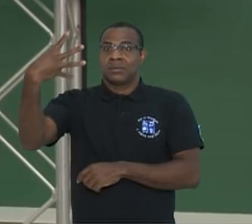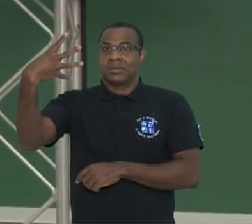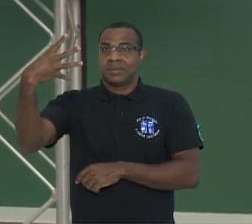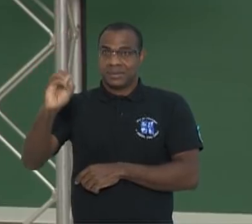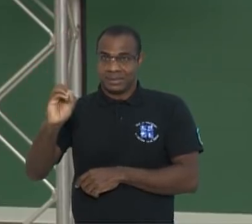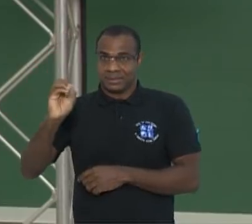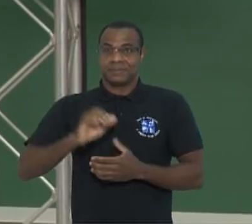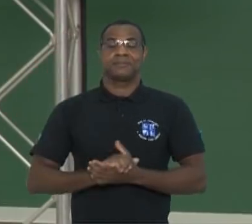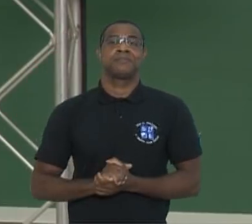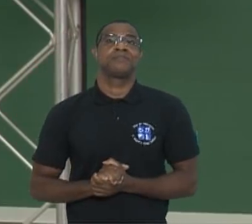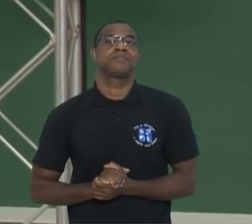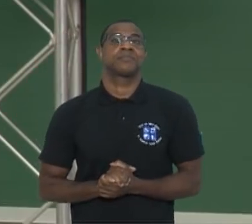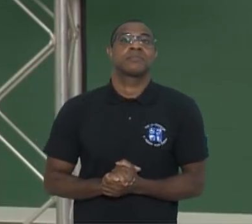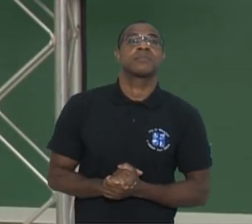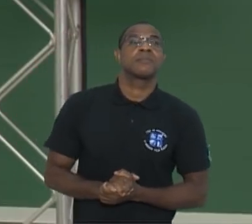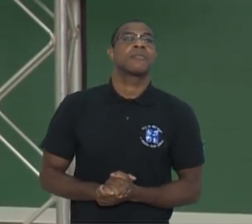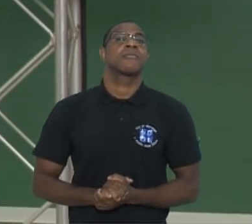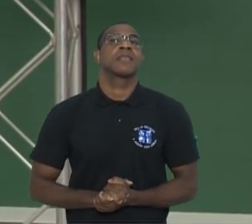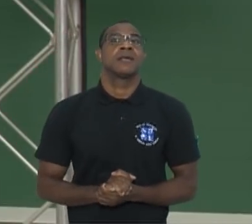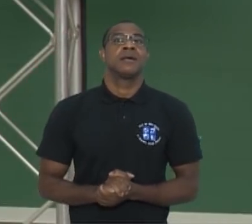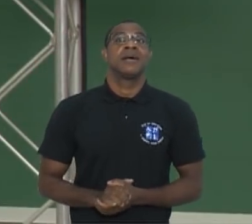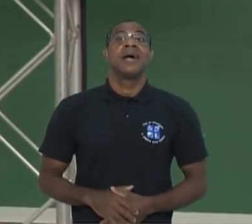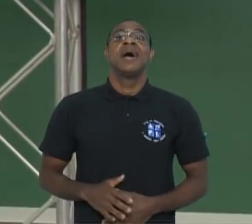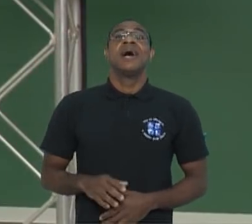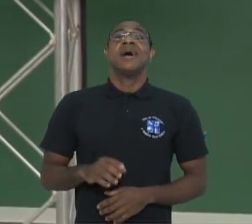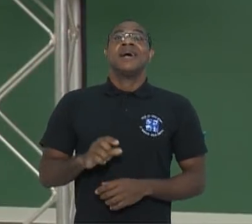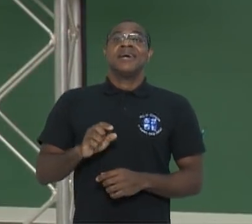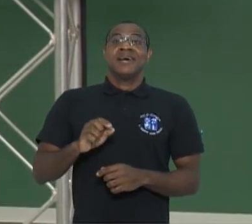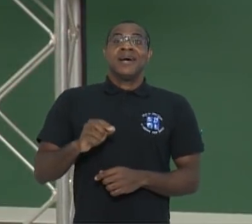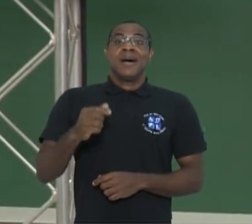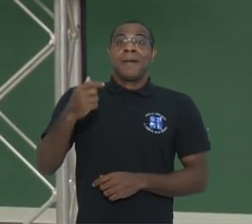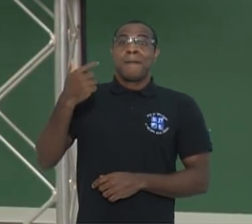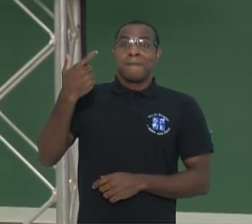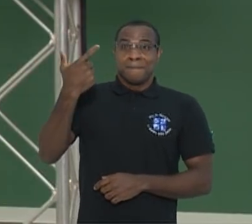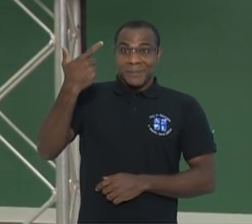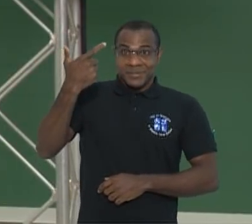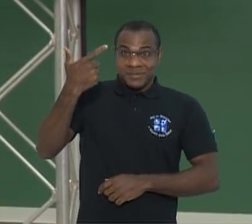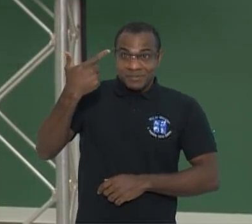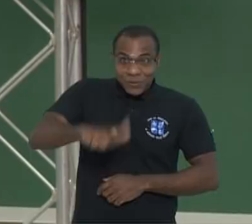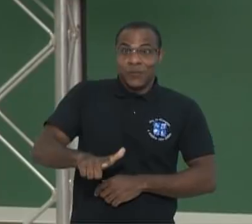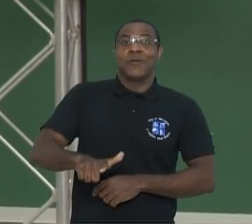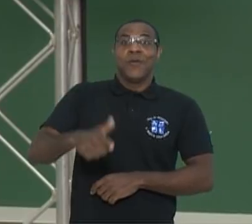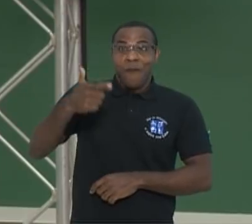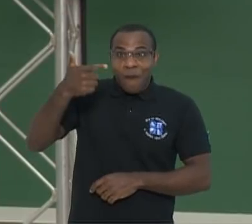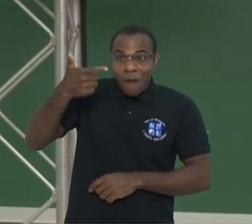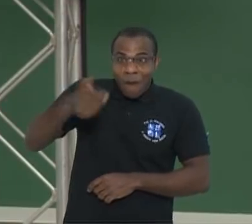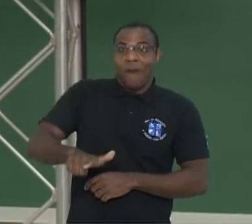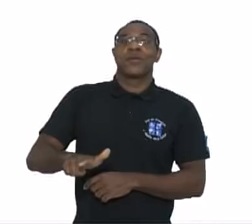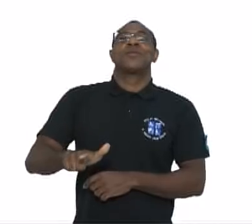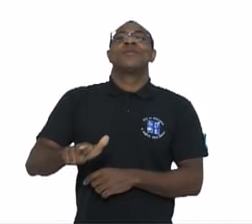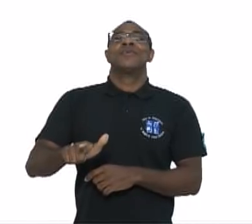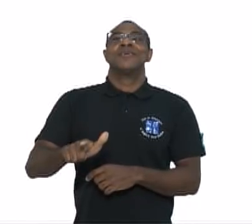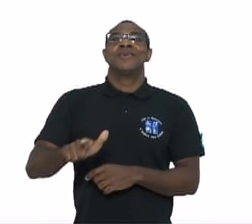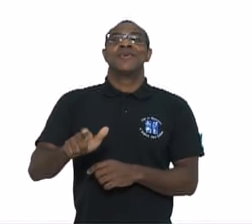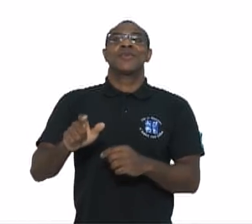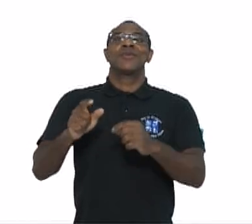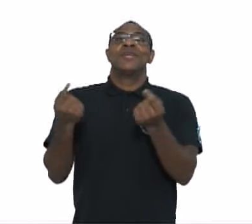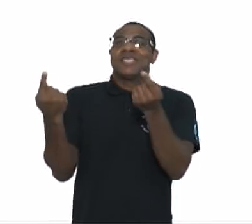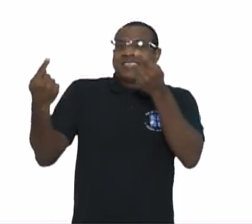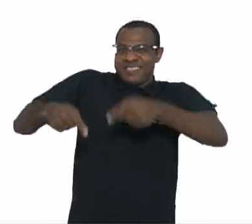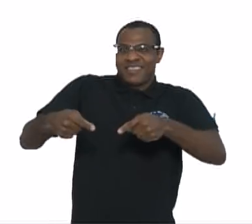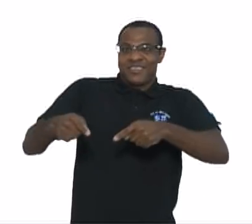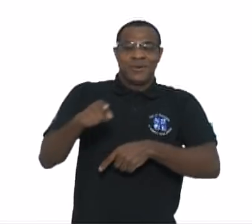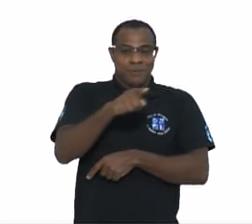Bom, e agora, mais um desafio para vocês. Esse quiz, tá? Vocês vão marcar, assinalar V